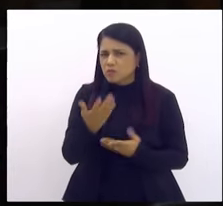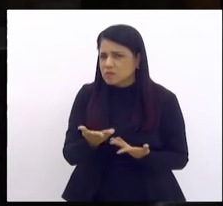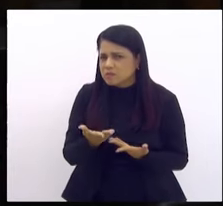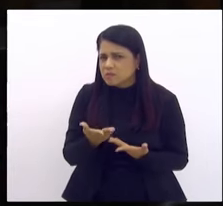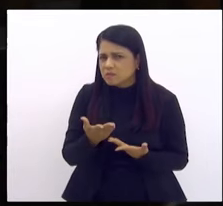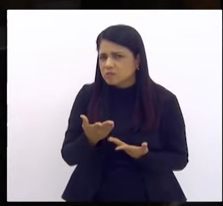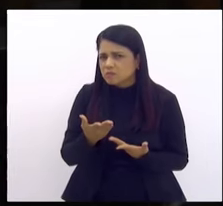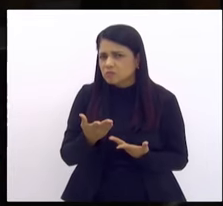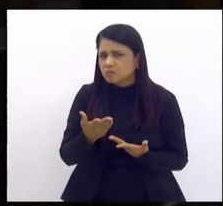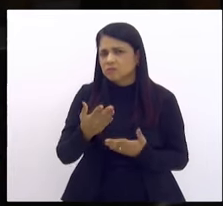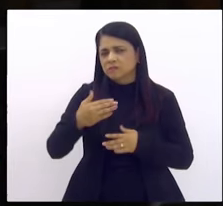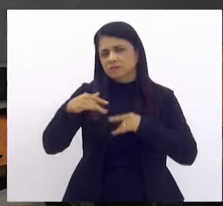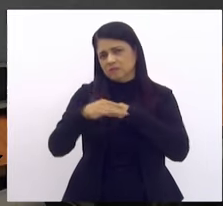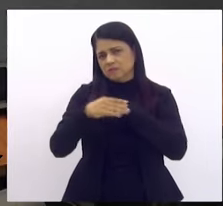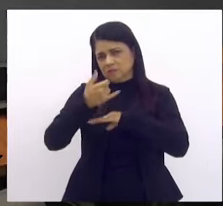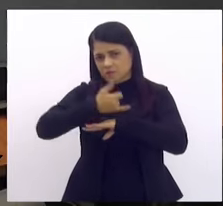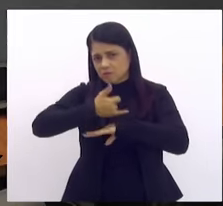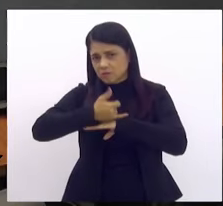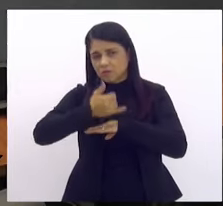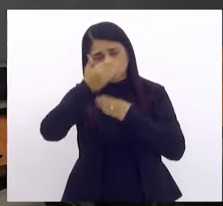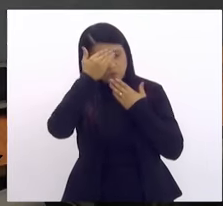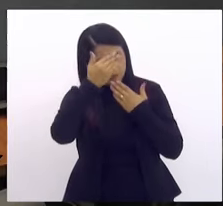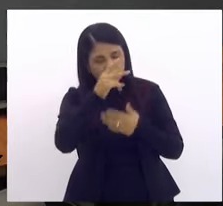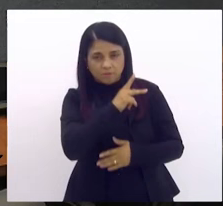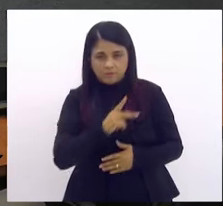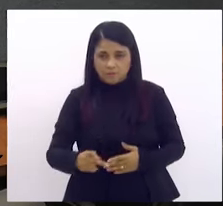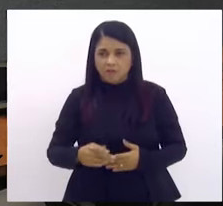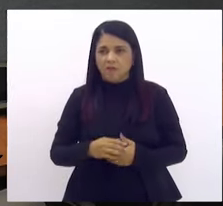Redonda. Obrigado, senhor presidente.